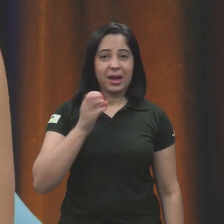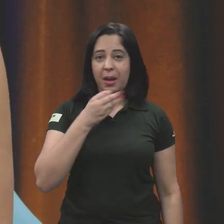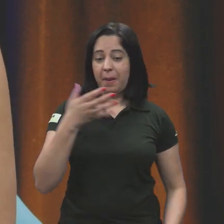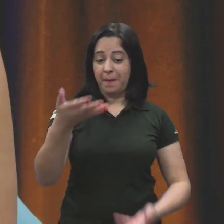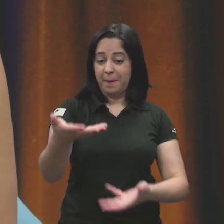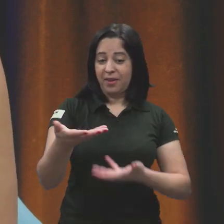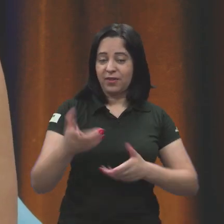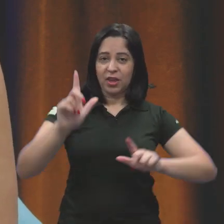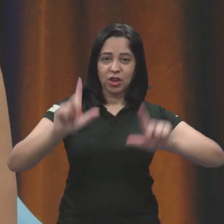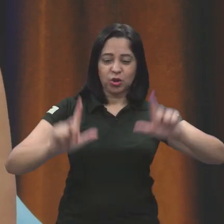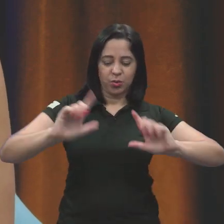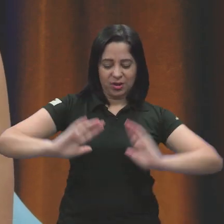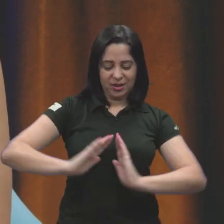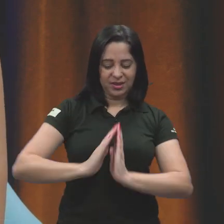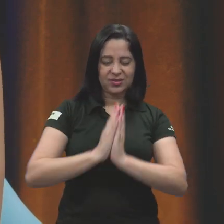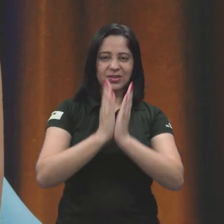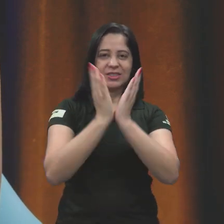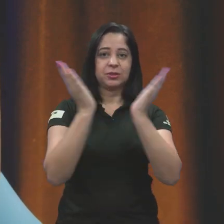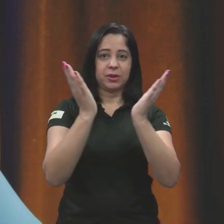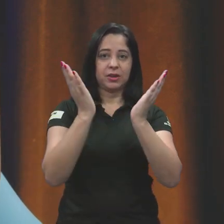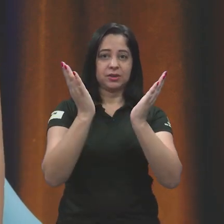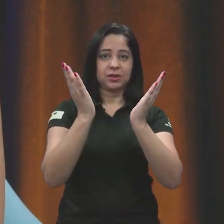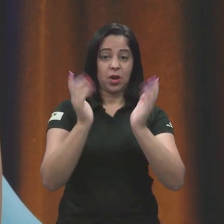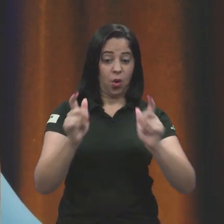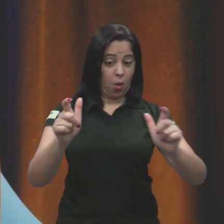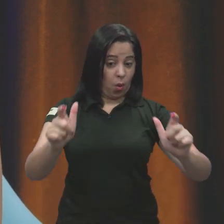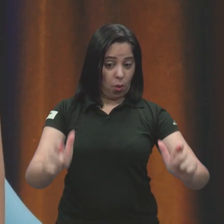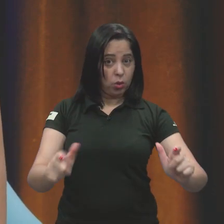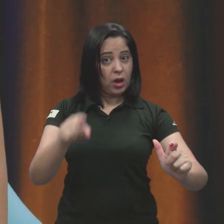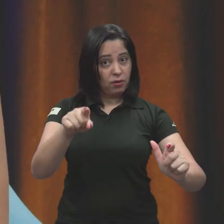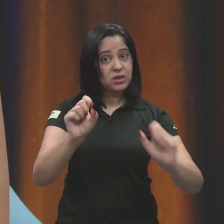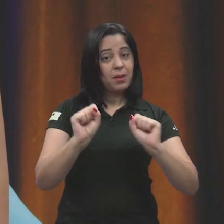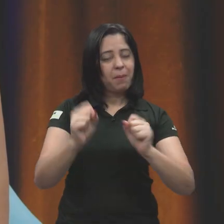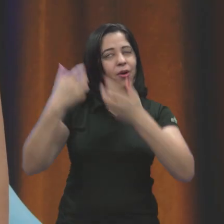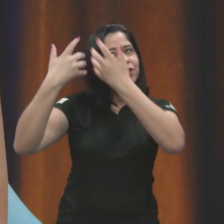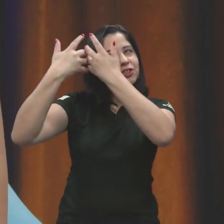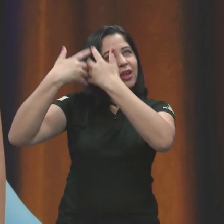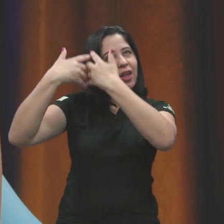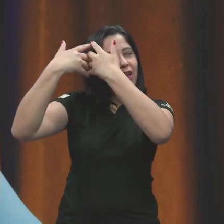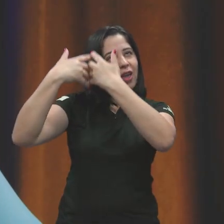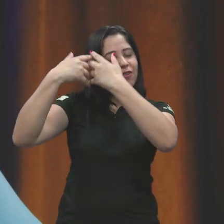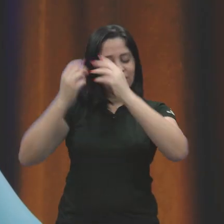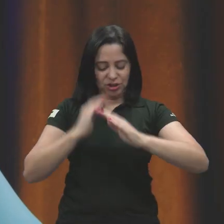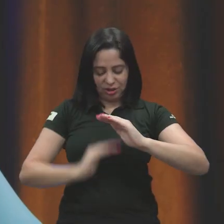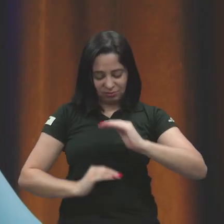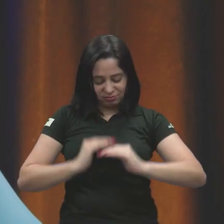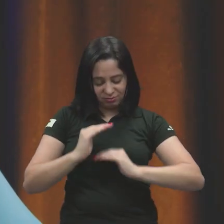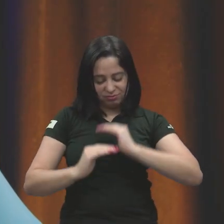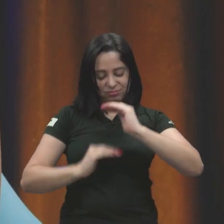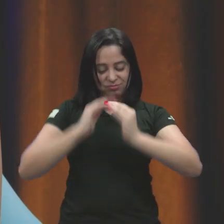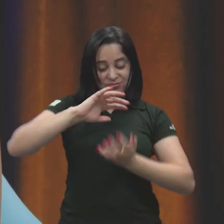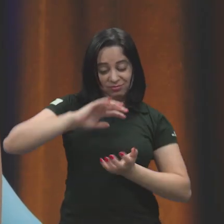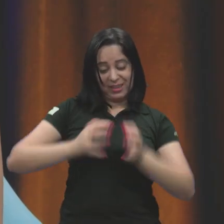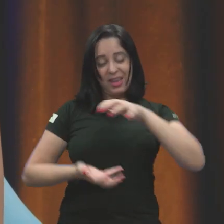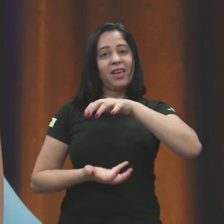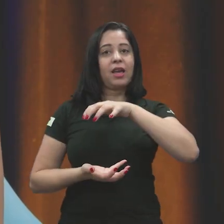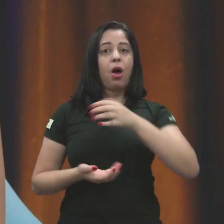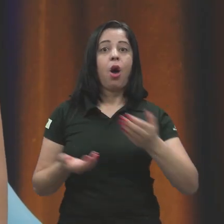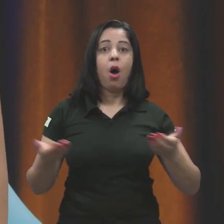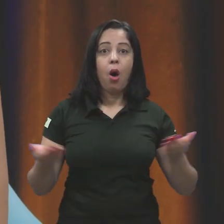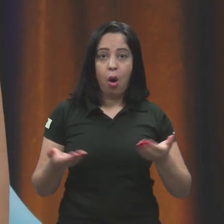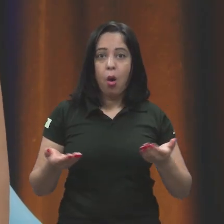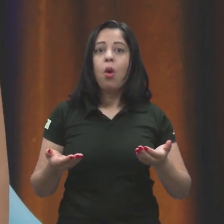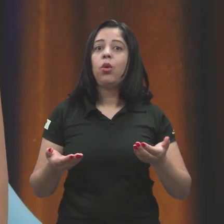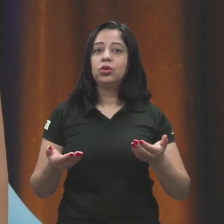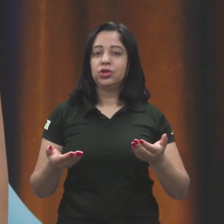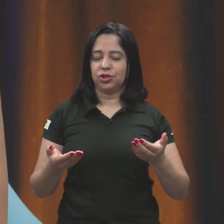Olá, bem-vindos ao programa Inspiração, o seu espaço para refletir, crescer e transformar. Hoje vamos